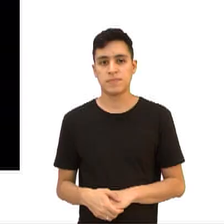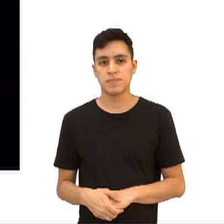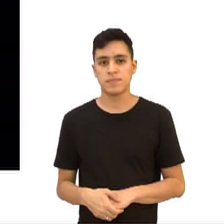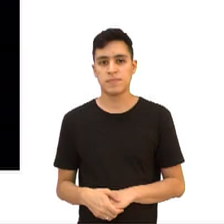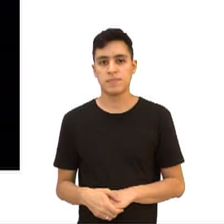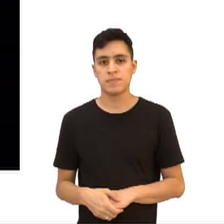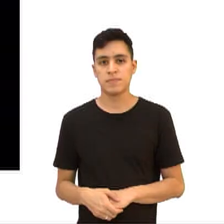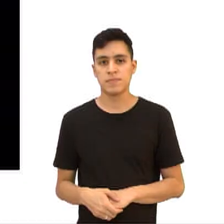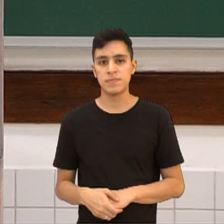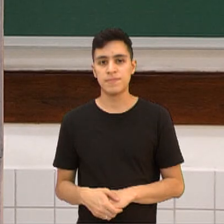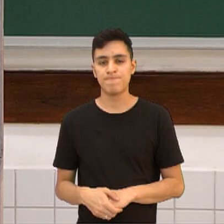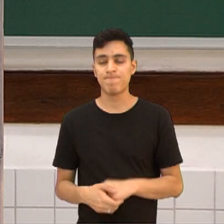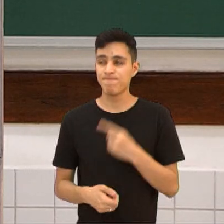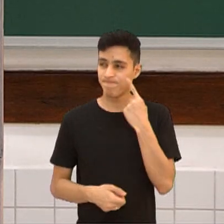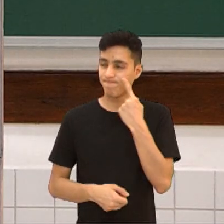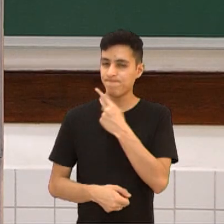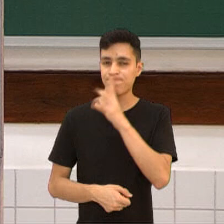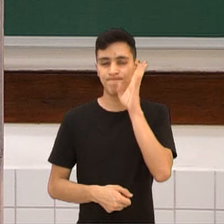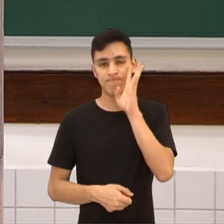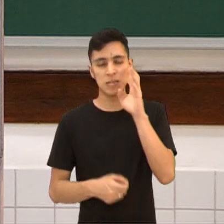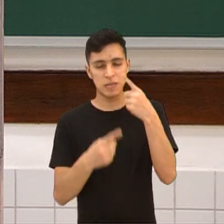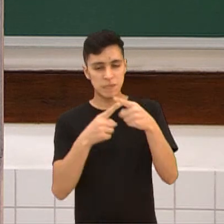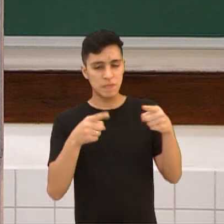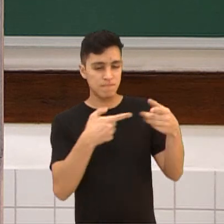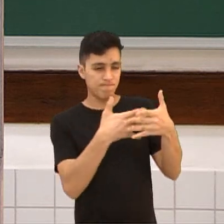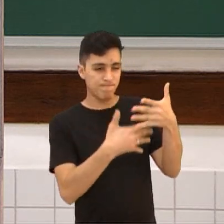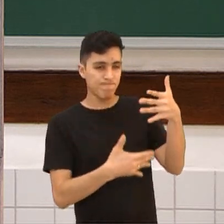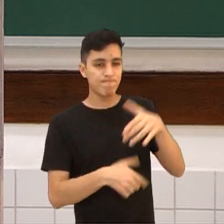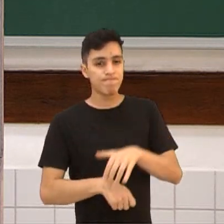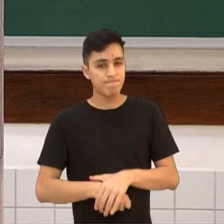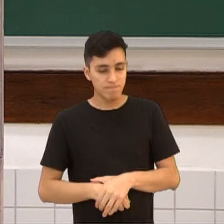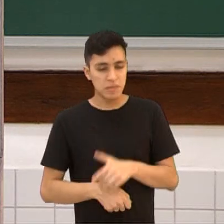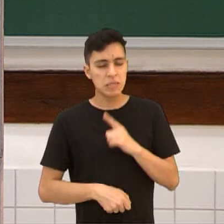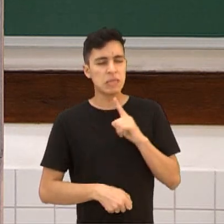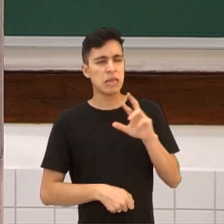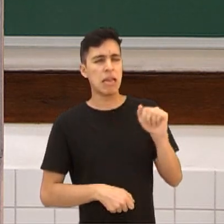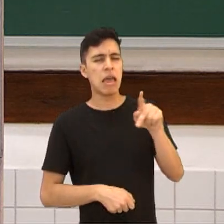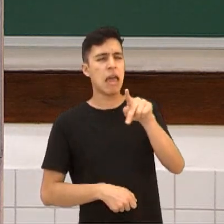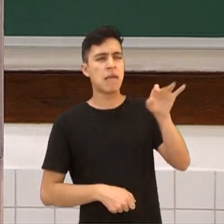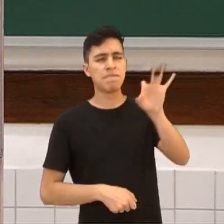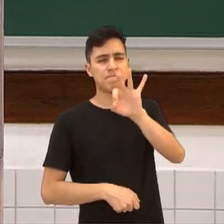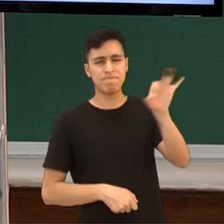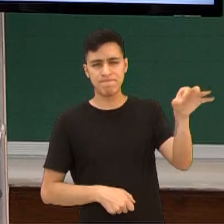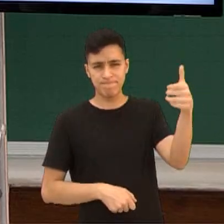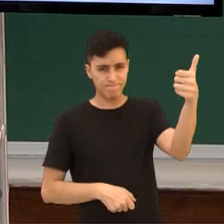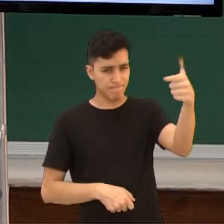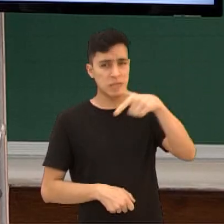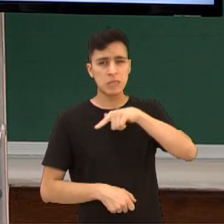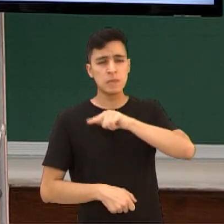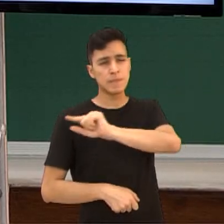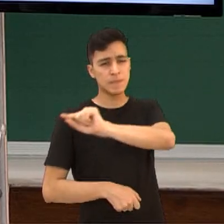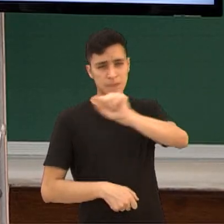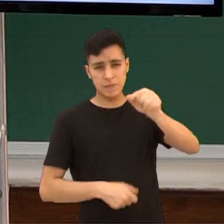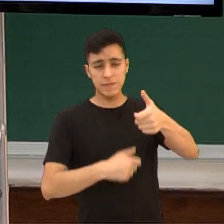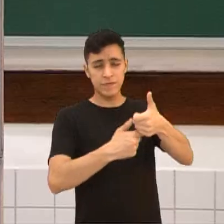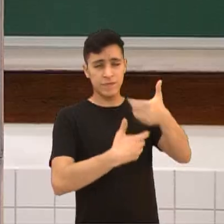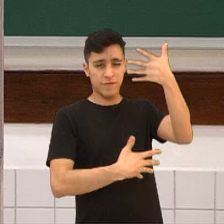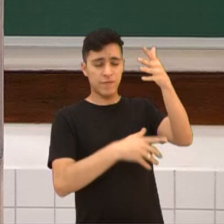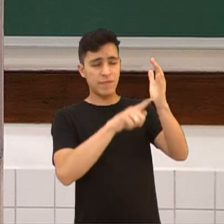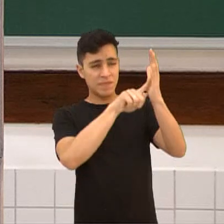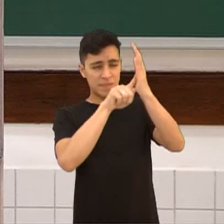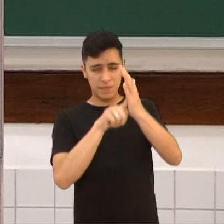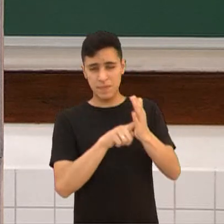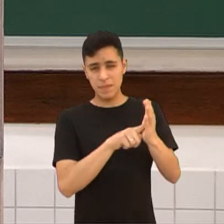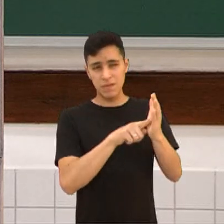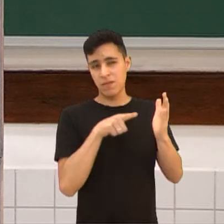De volta aqui, pessoal, bem bacana a letra, né? Tem muita coisa para escutar, tem muito rap bom por aí, tem muito rapper bom por aí. Então,